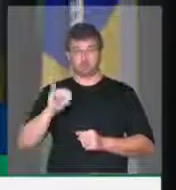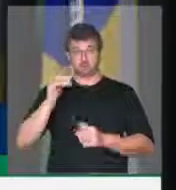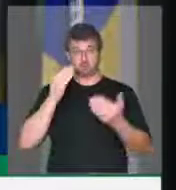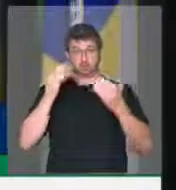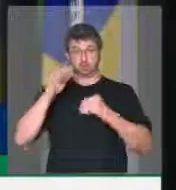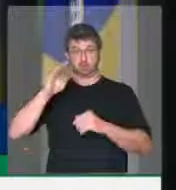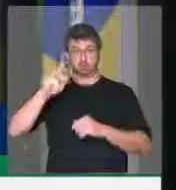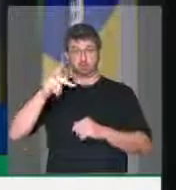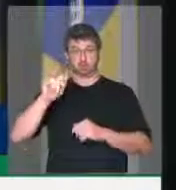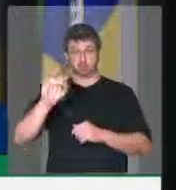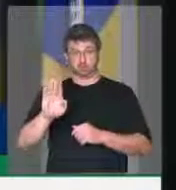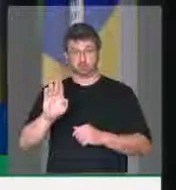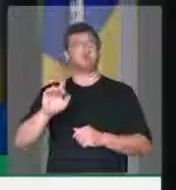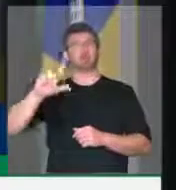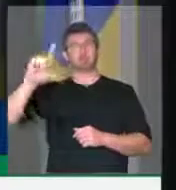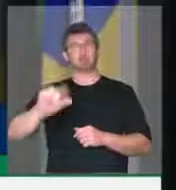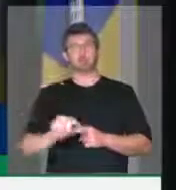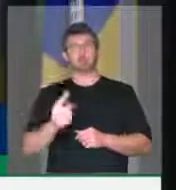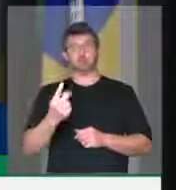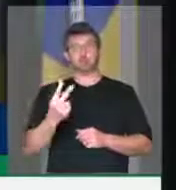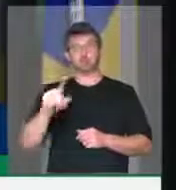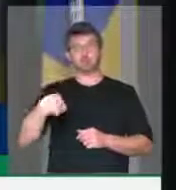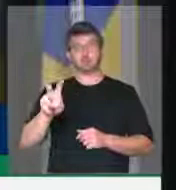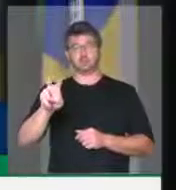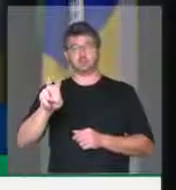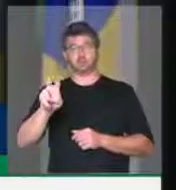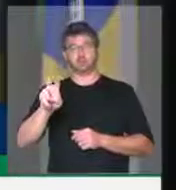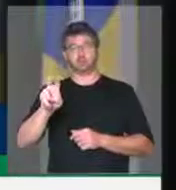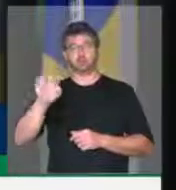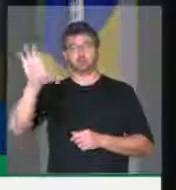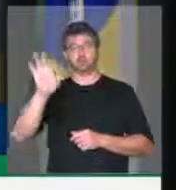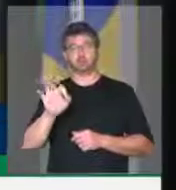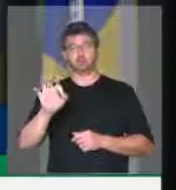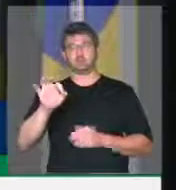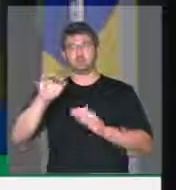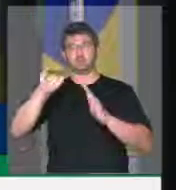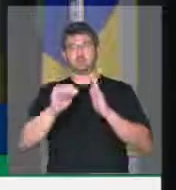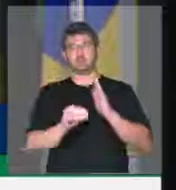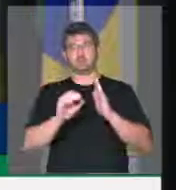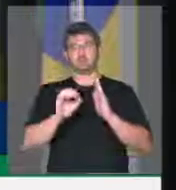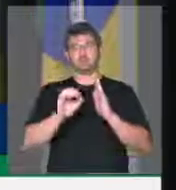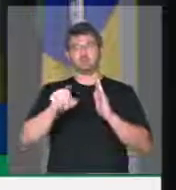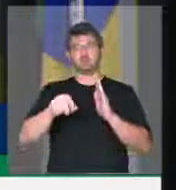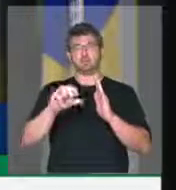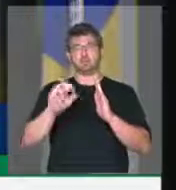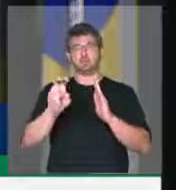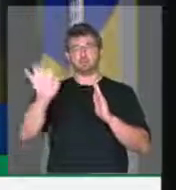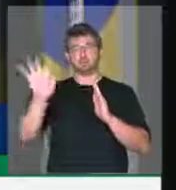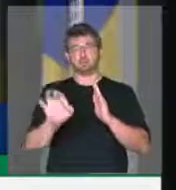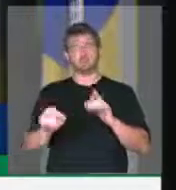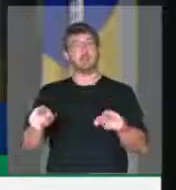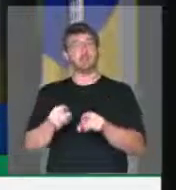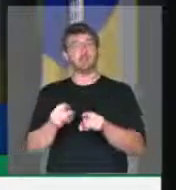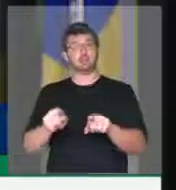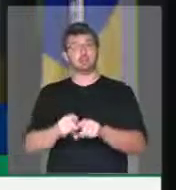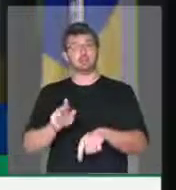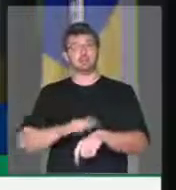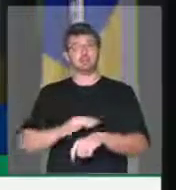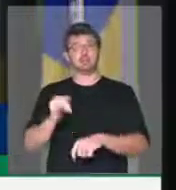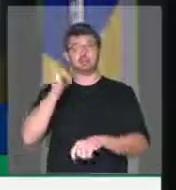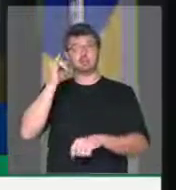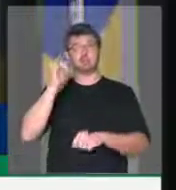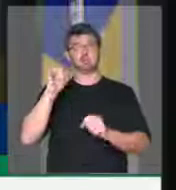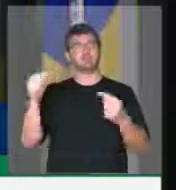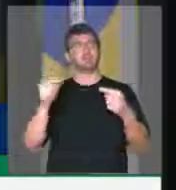ele diminuiu de 2,5% para menos 0,95%, e mais importante, a relação dívida